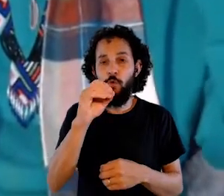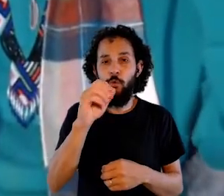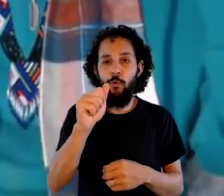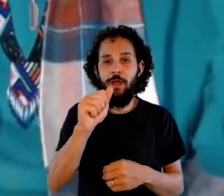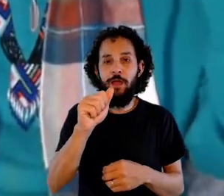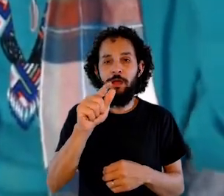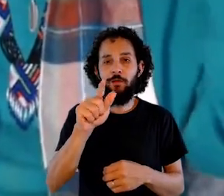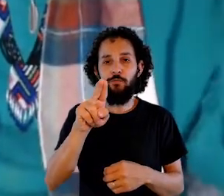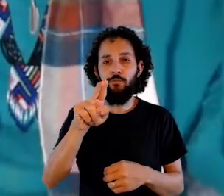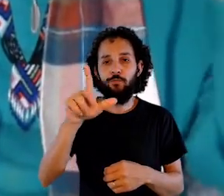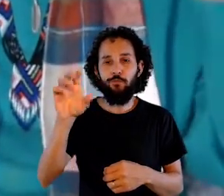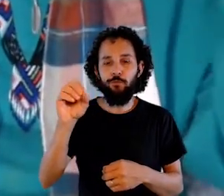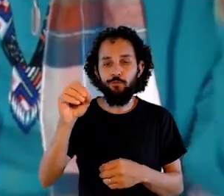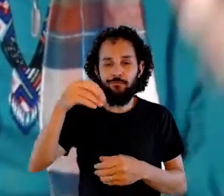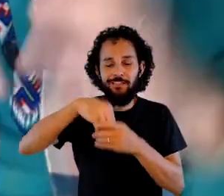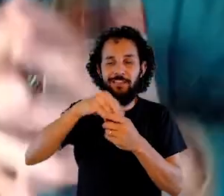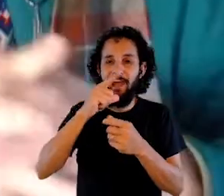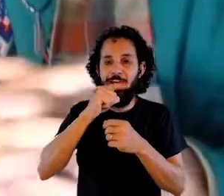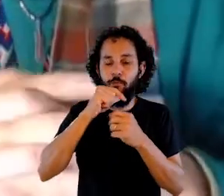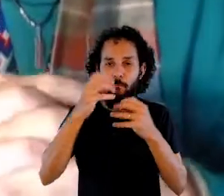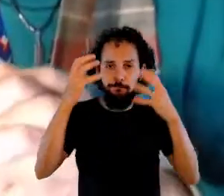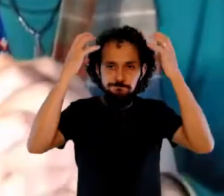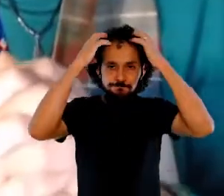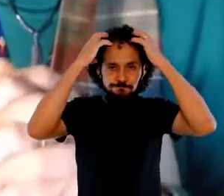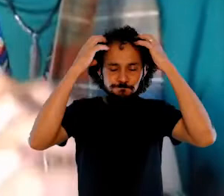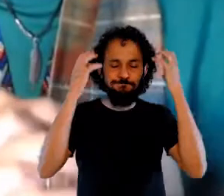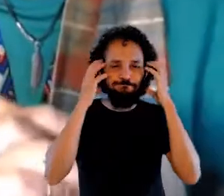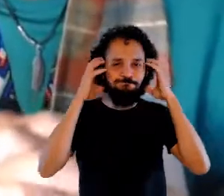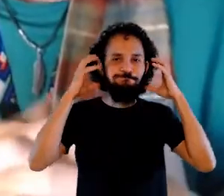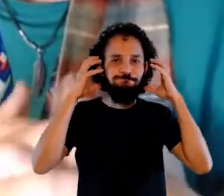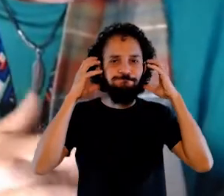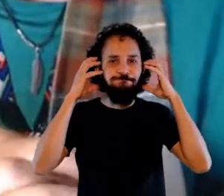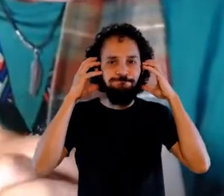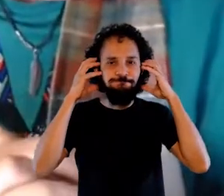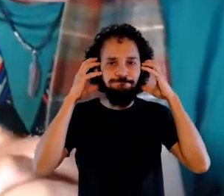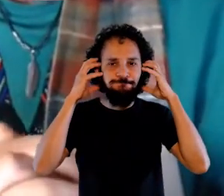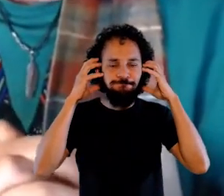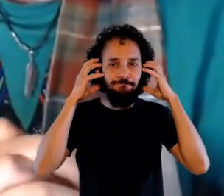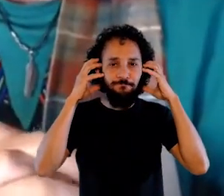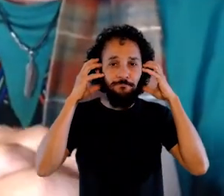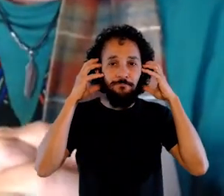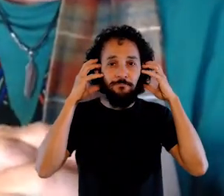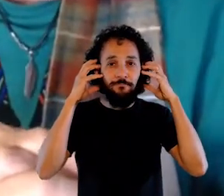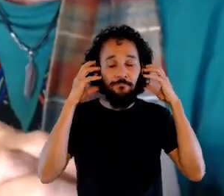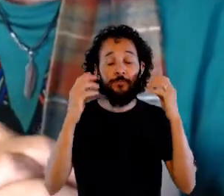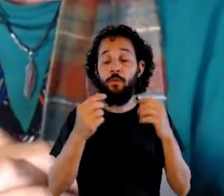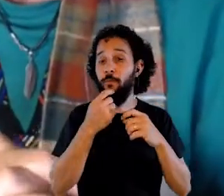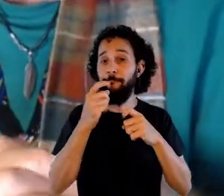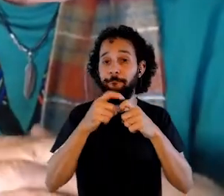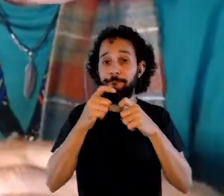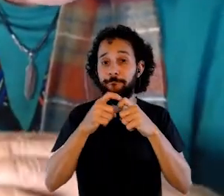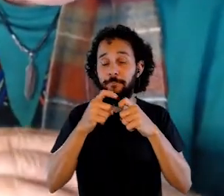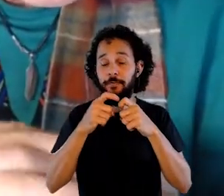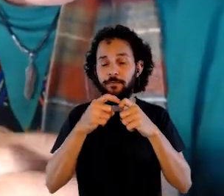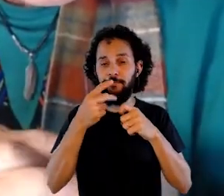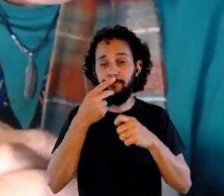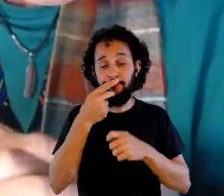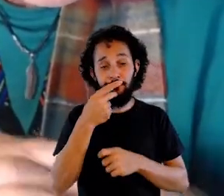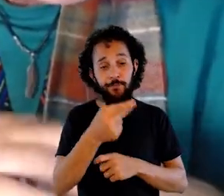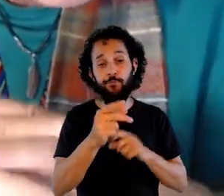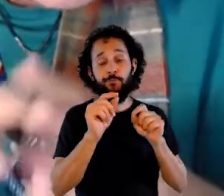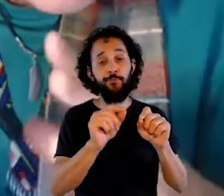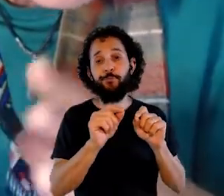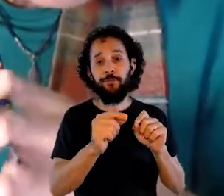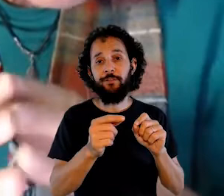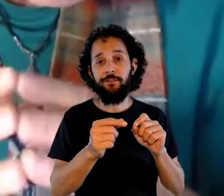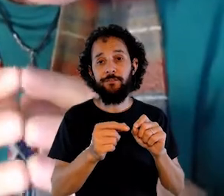Principalmente no ouvido, estava tudo nos ouvidos. O médico falou para minha mãe que muito difícil, que ele